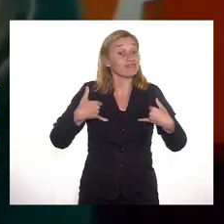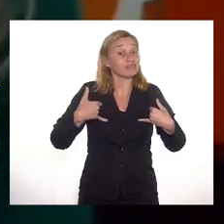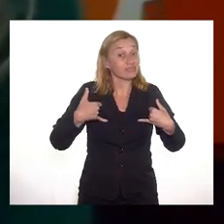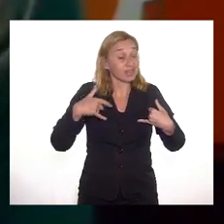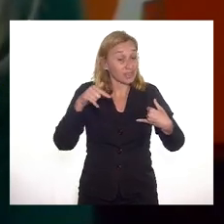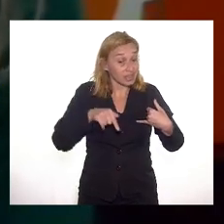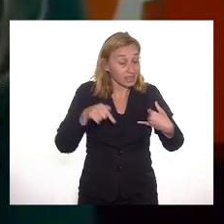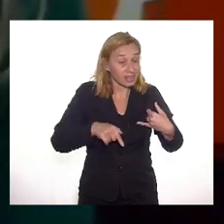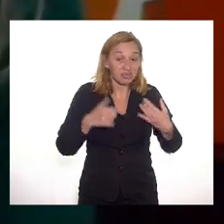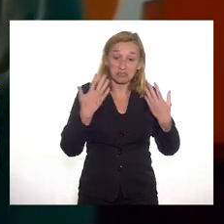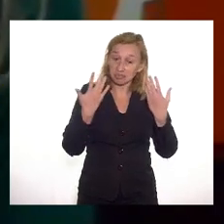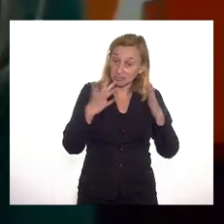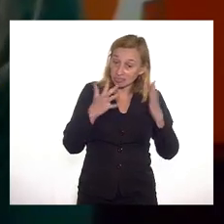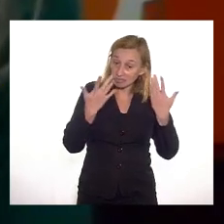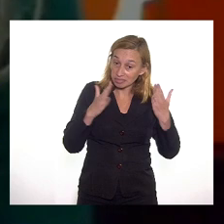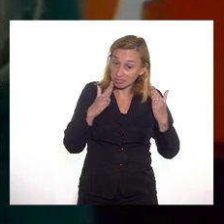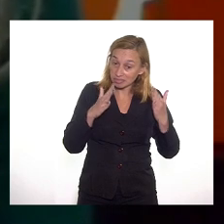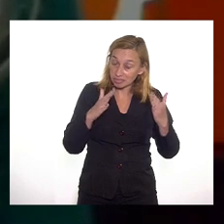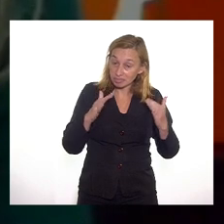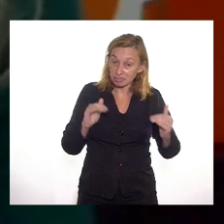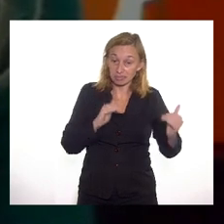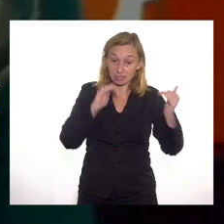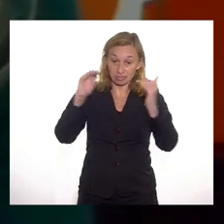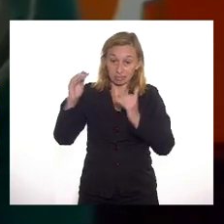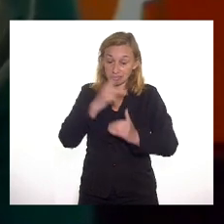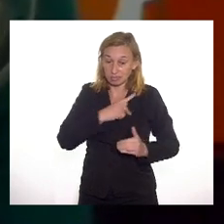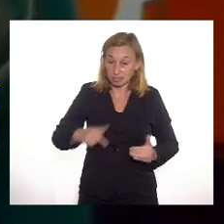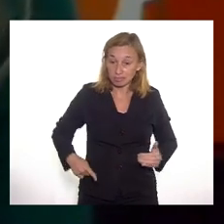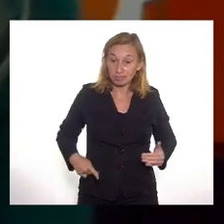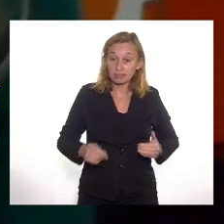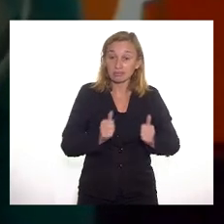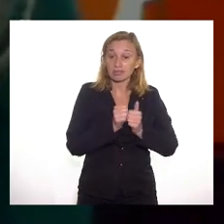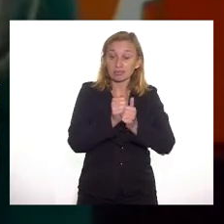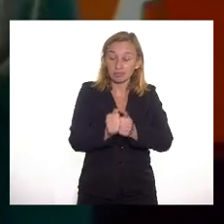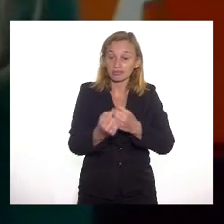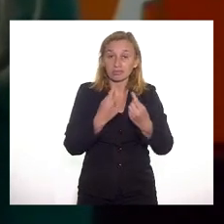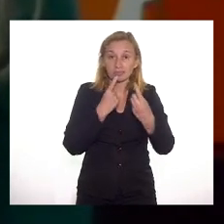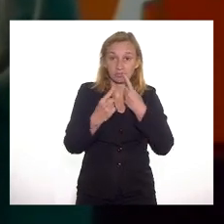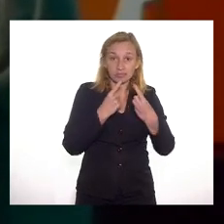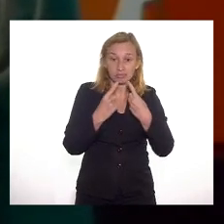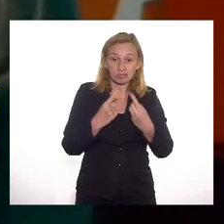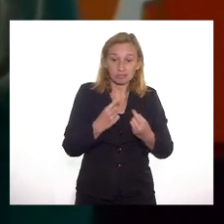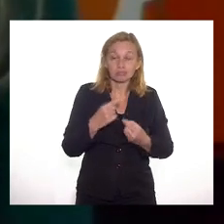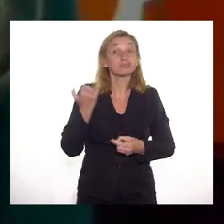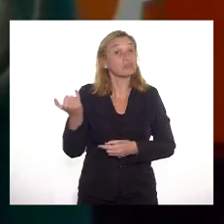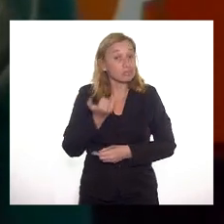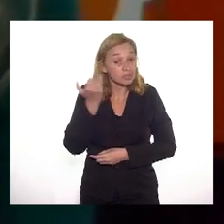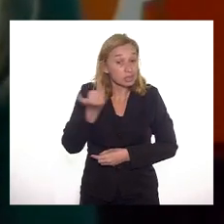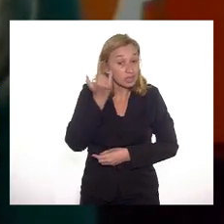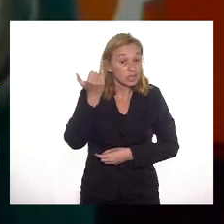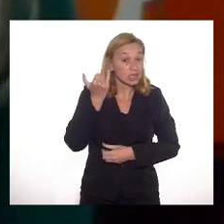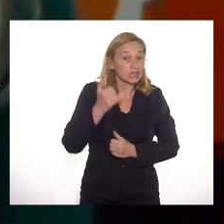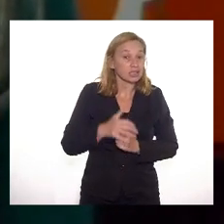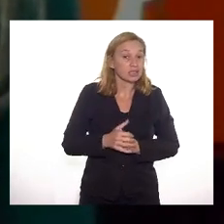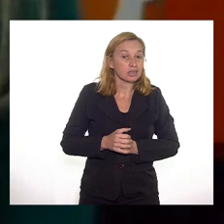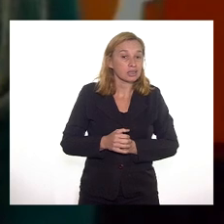Quero parabenizar Vossa Excelência por a condução dessa discussão. É uma discussão importantíssima.